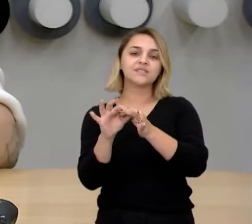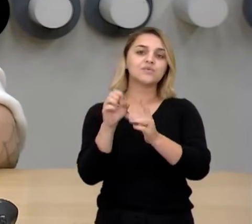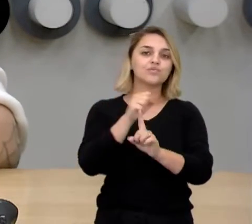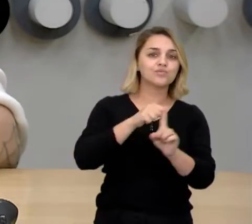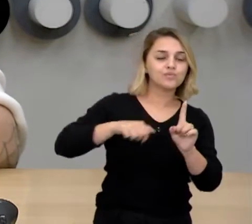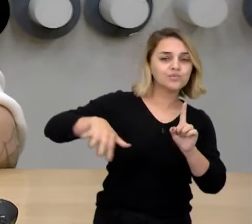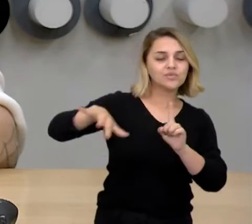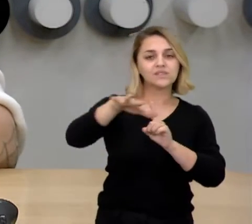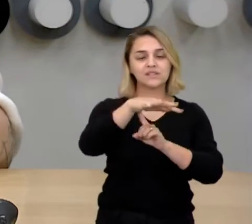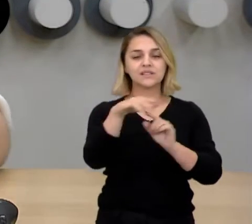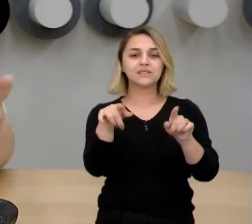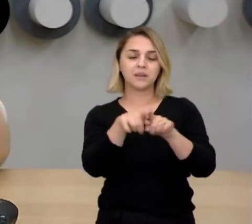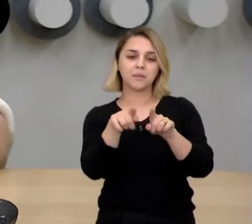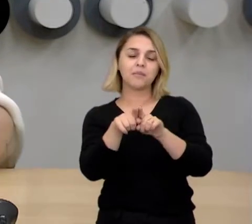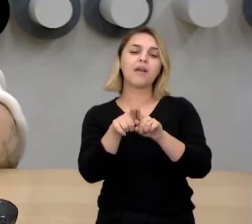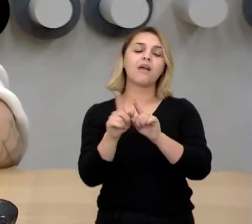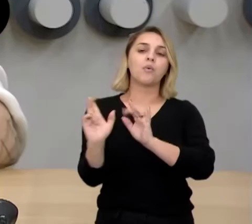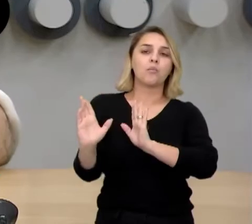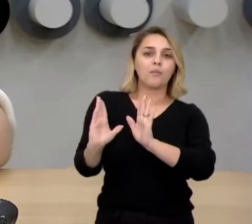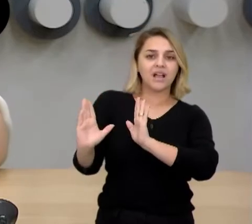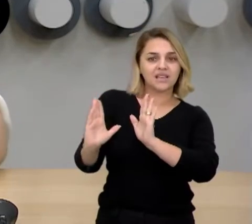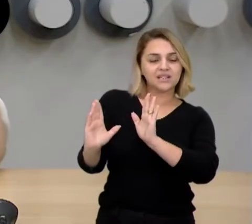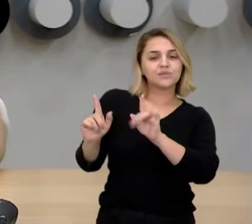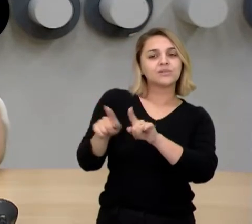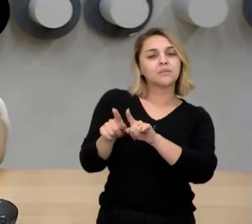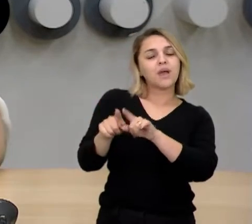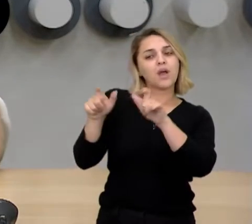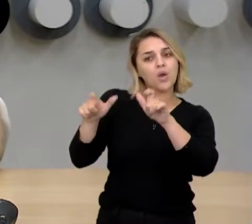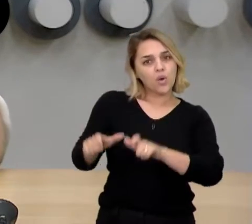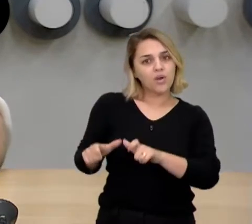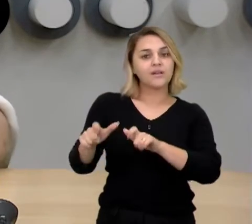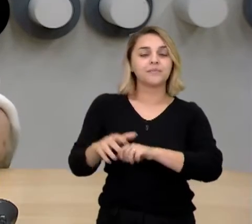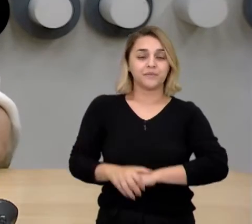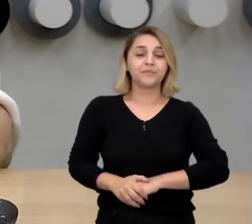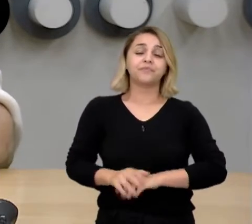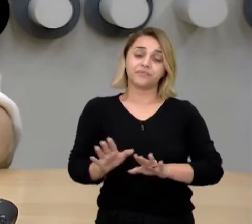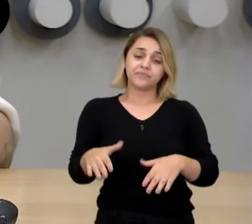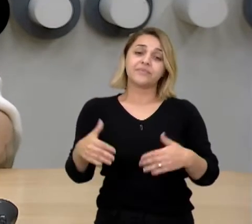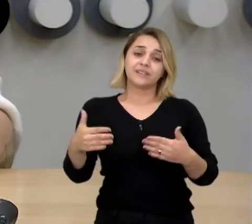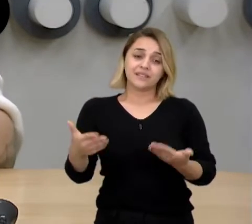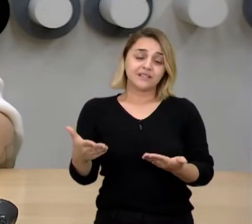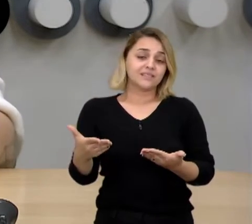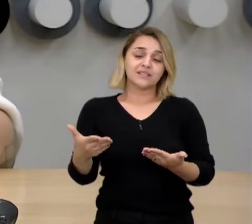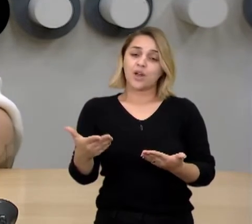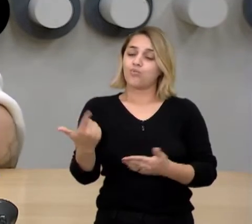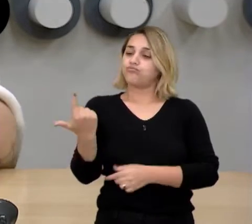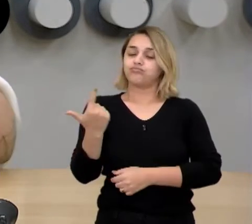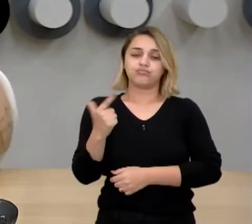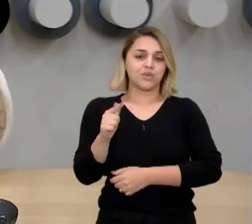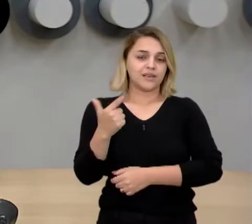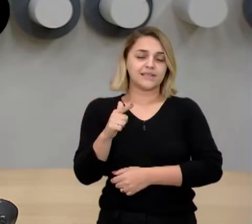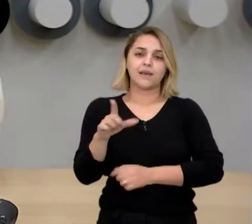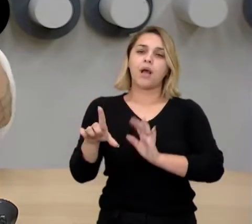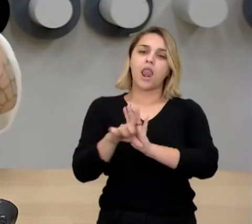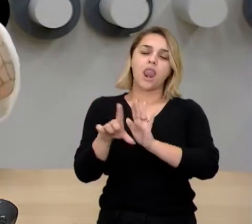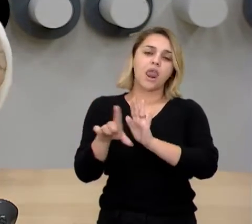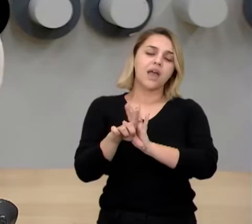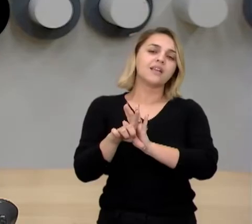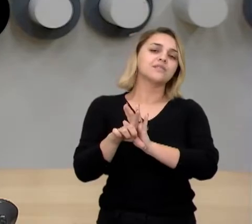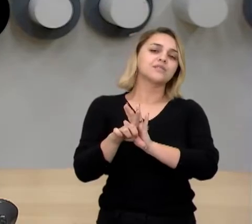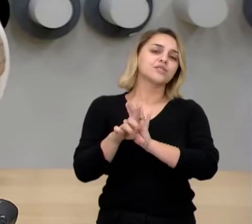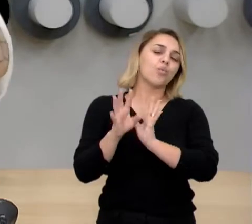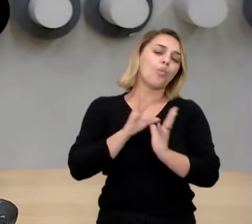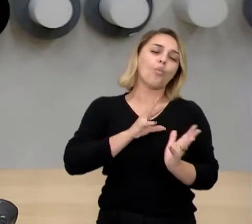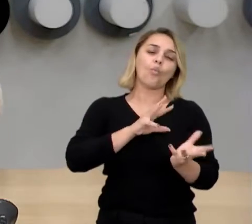sociedades no tempo e no local. Tá certo? Portanto, não há qualquer espécie de leis universais que valham